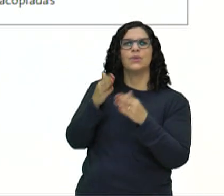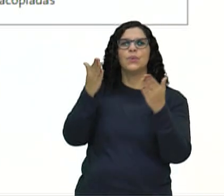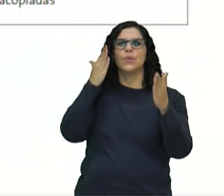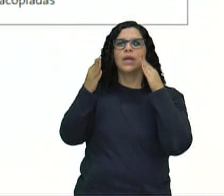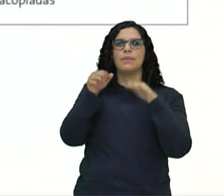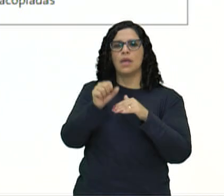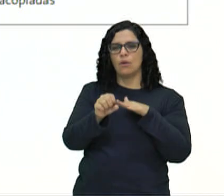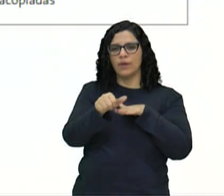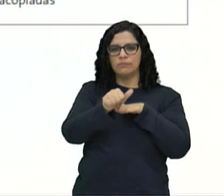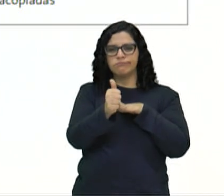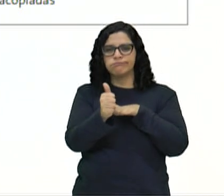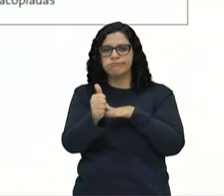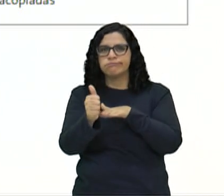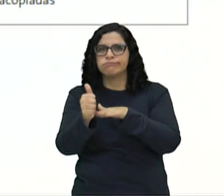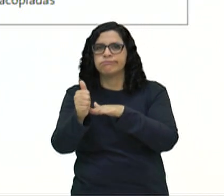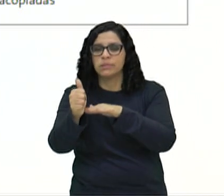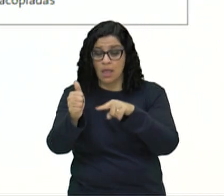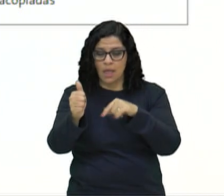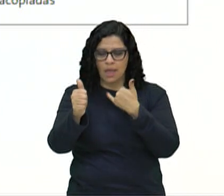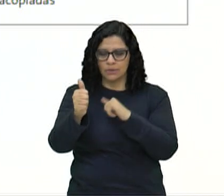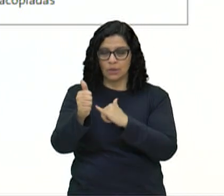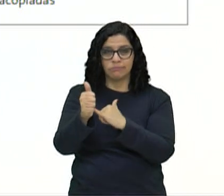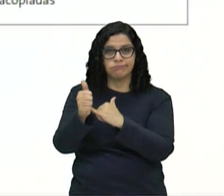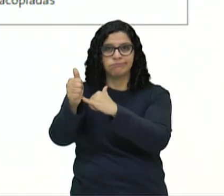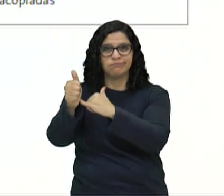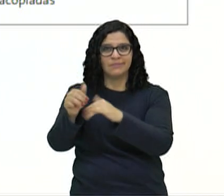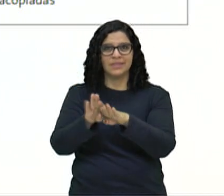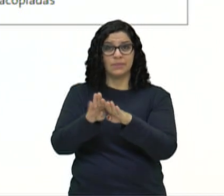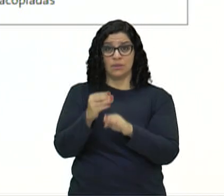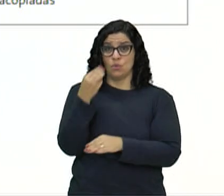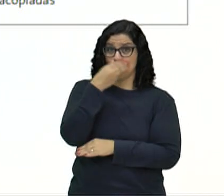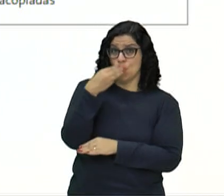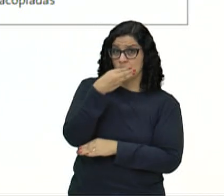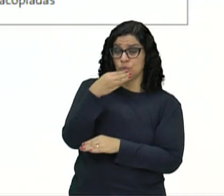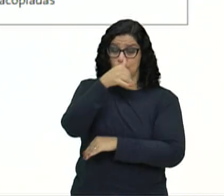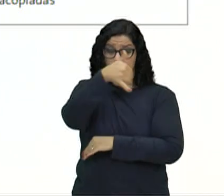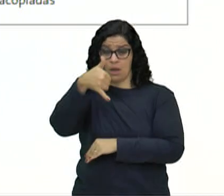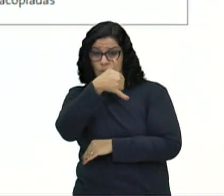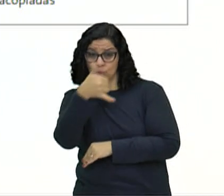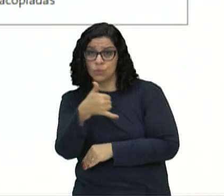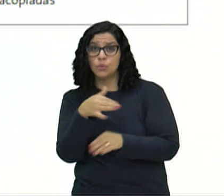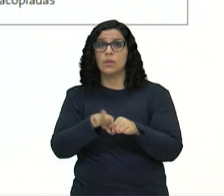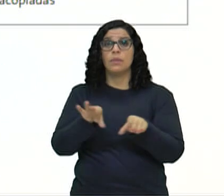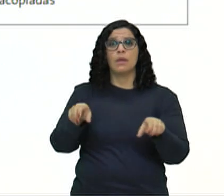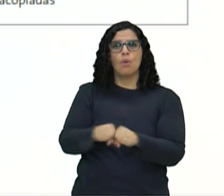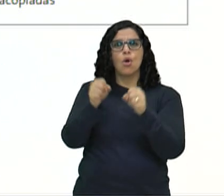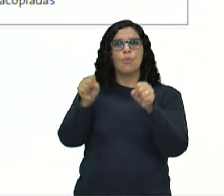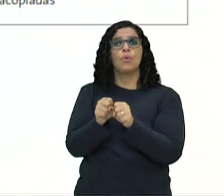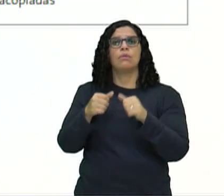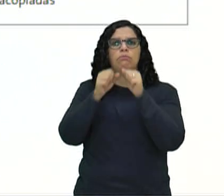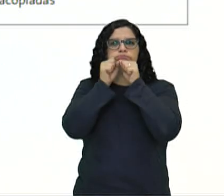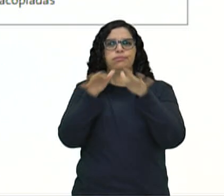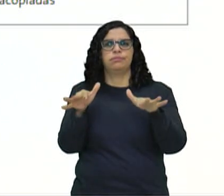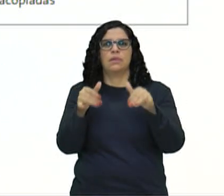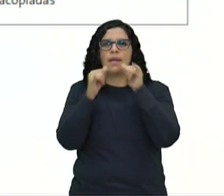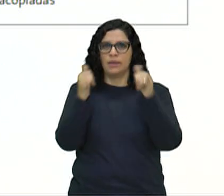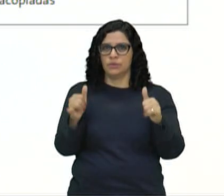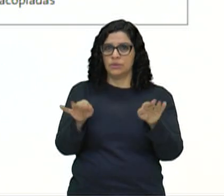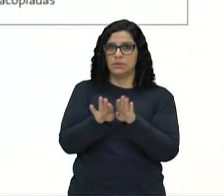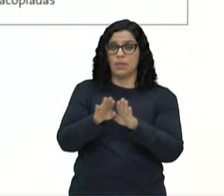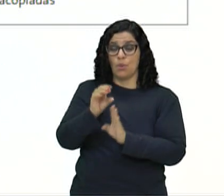puxando energia. Quando o seu açúcar, a sua gordura, a sua proteína é quebrada, libera energia. E